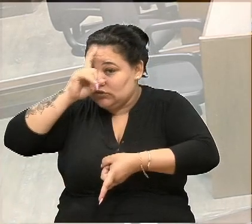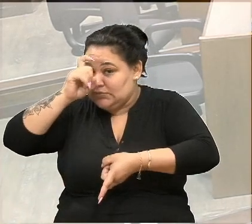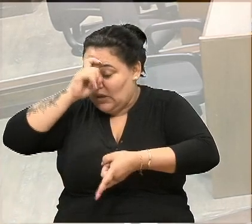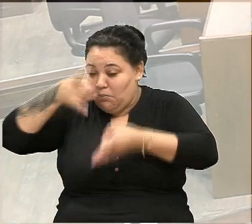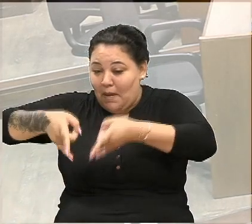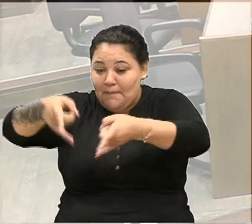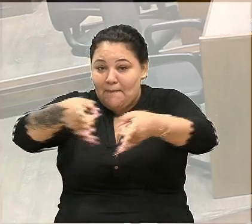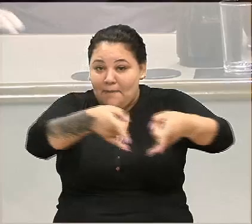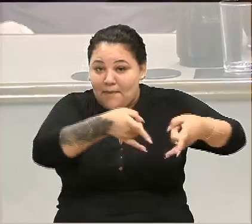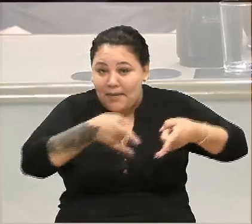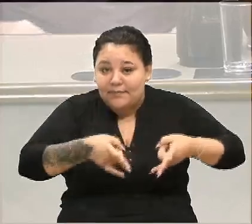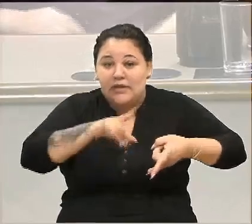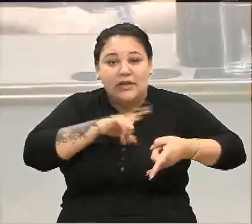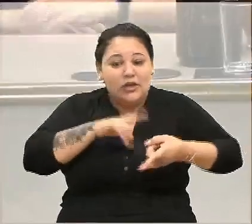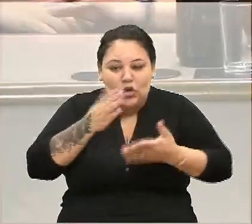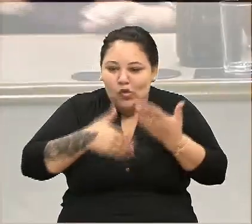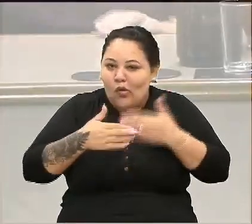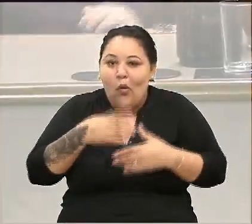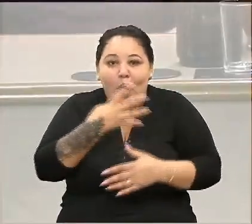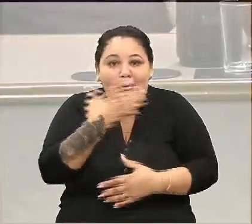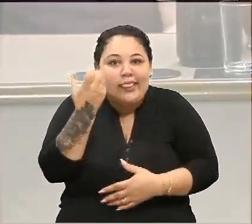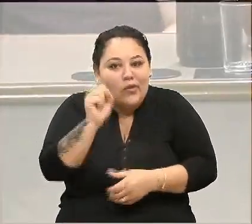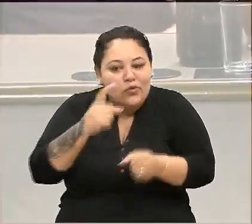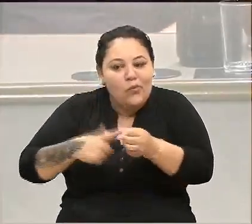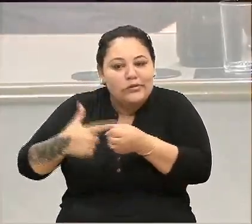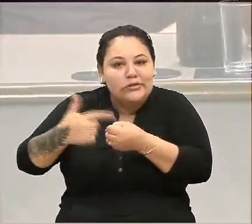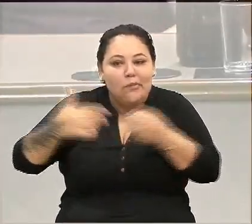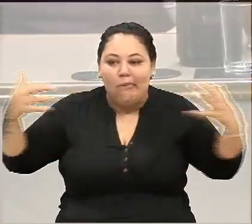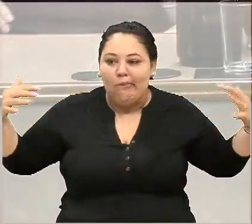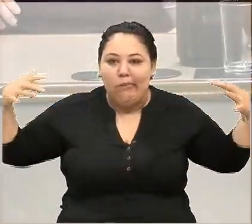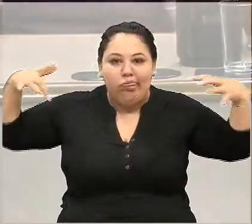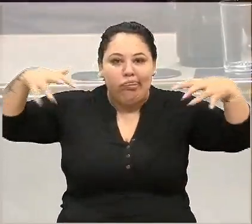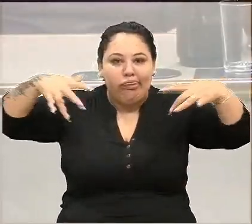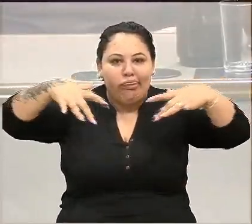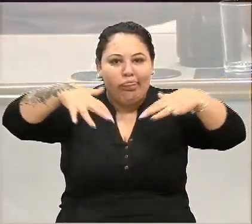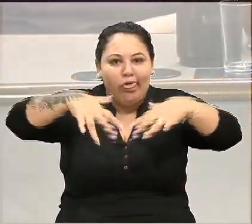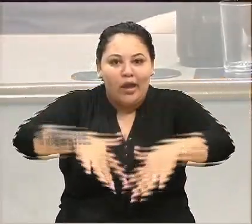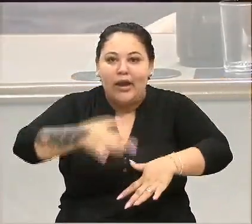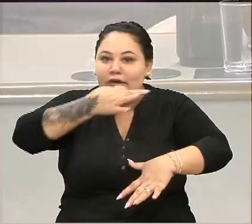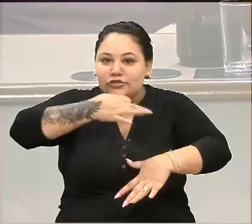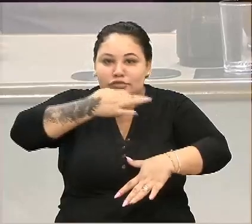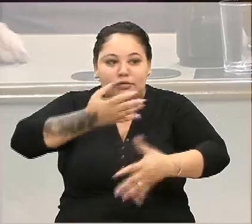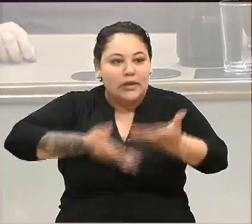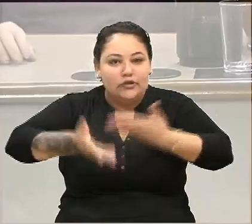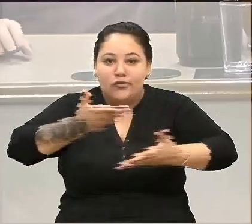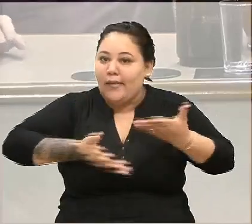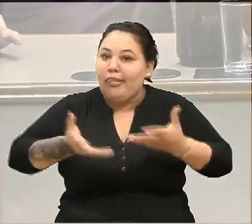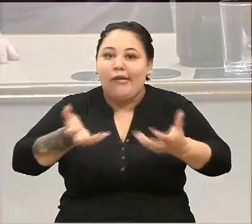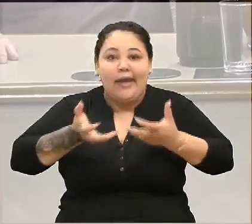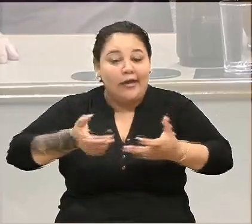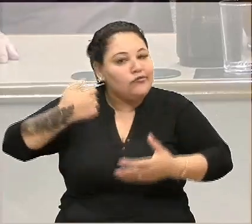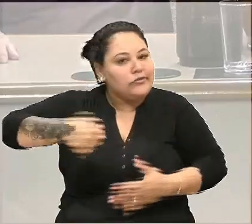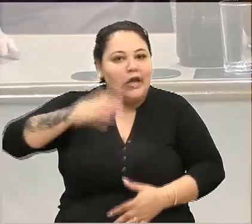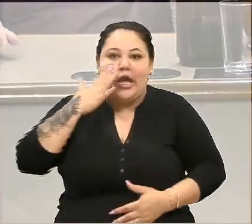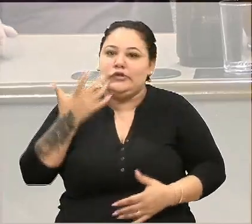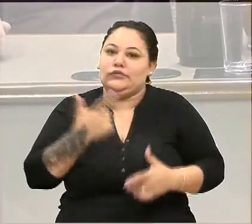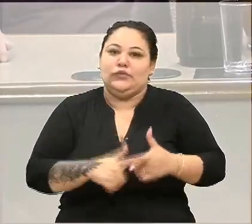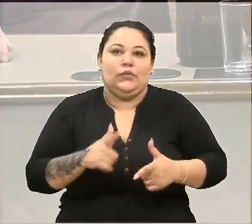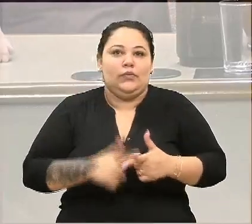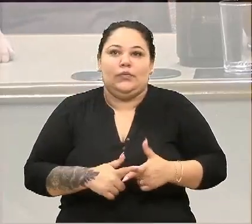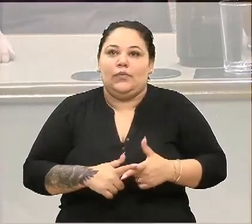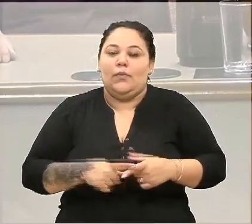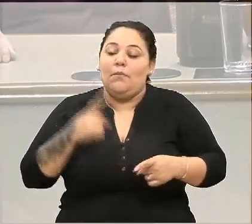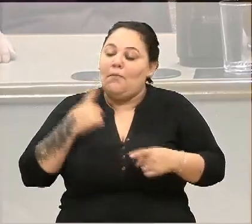48 municípios que vêm socorrer em Caxias do Sul. Nós precisamos resolver esse problema. Leitos é um